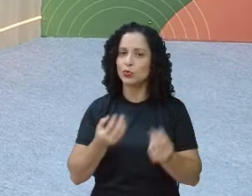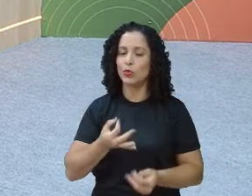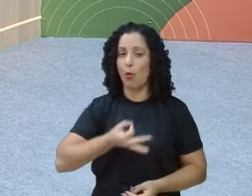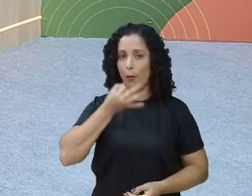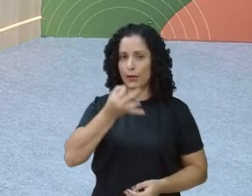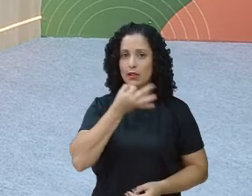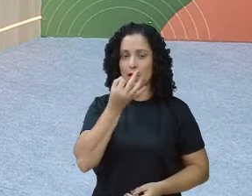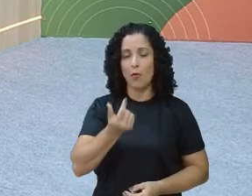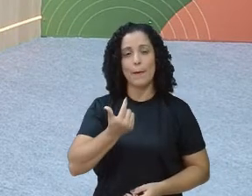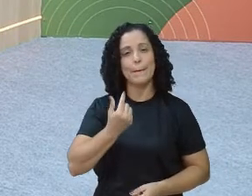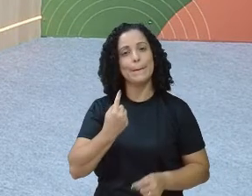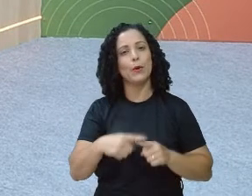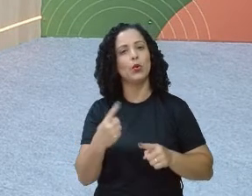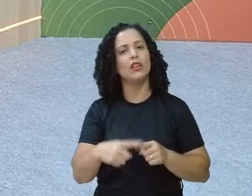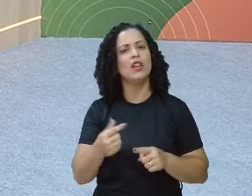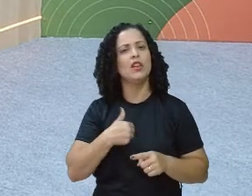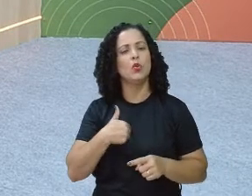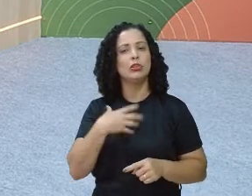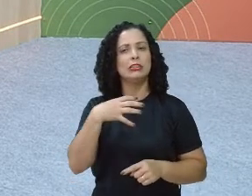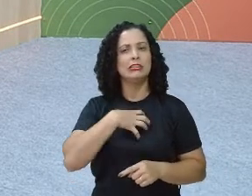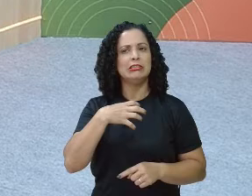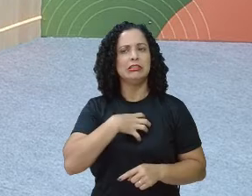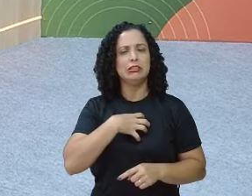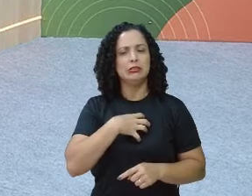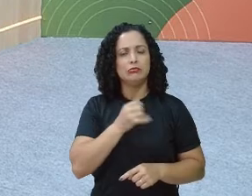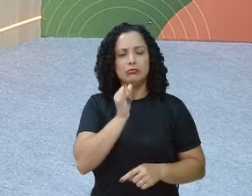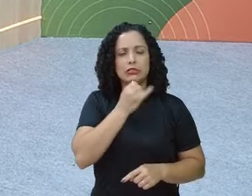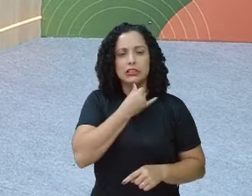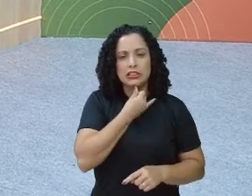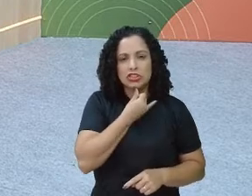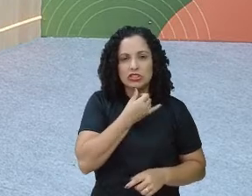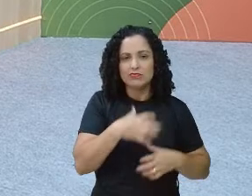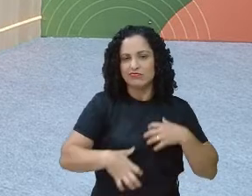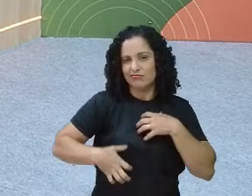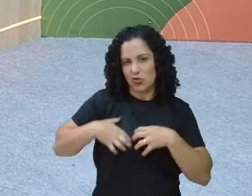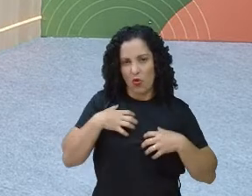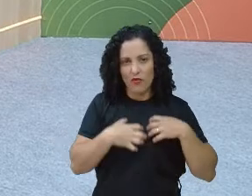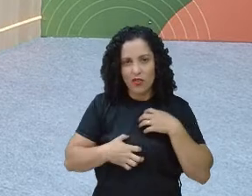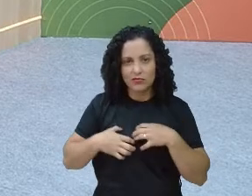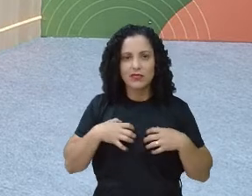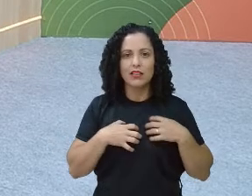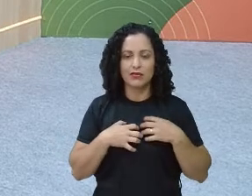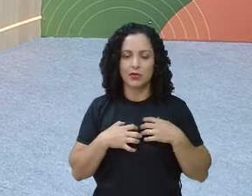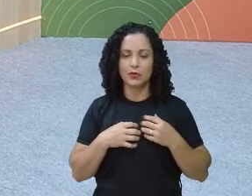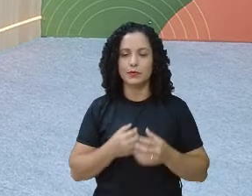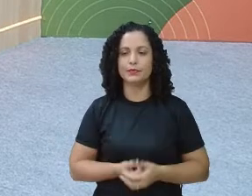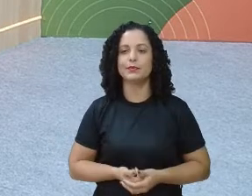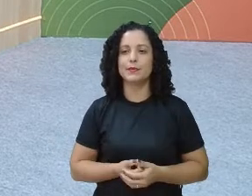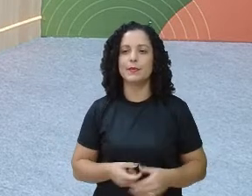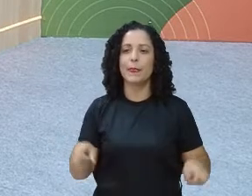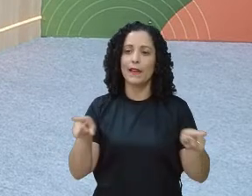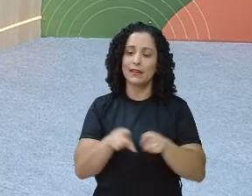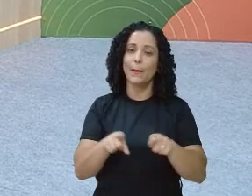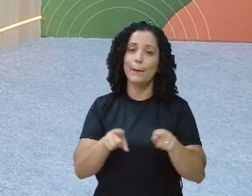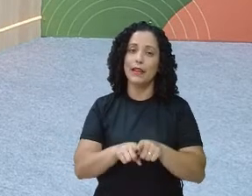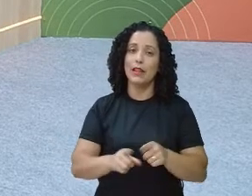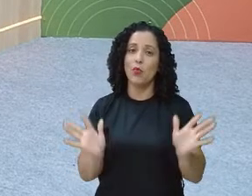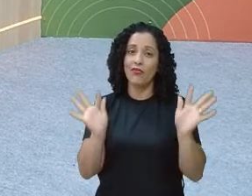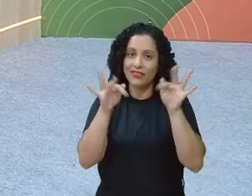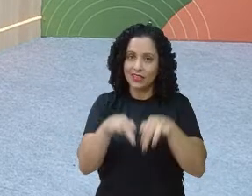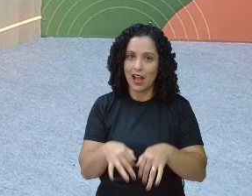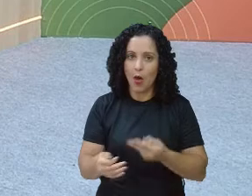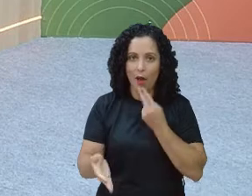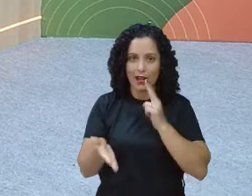eu saí daquela situação inconformada, triste, desconfortável, tá certo? E também a despedida, que é quando você